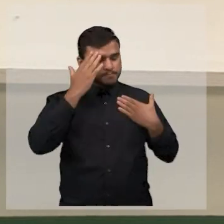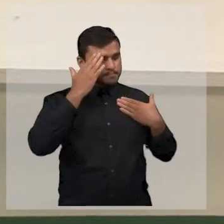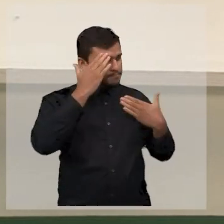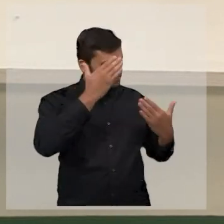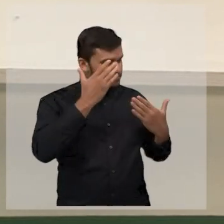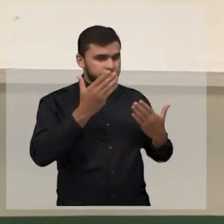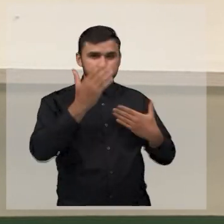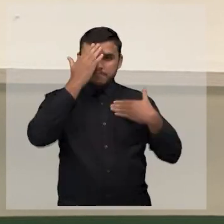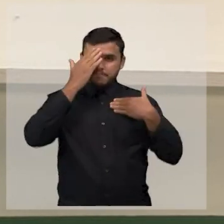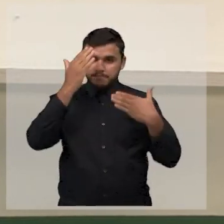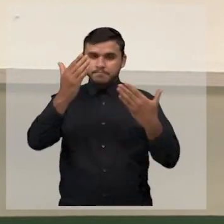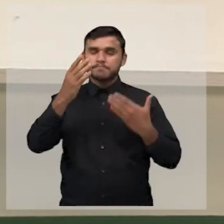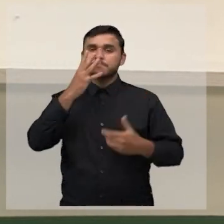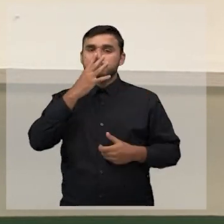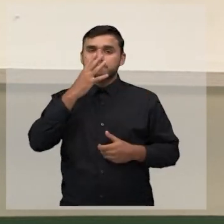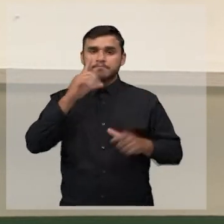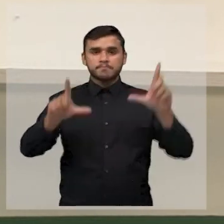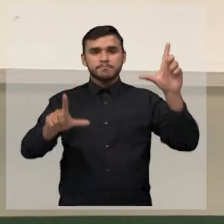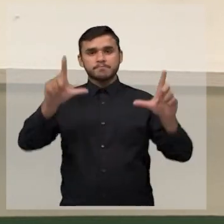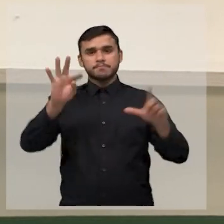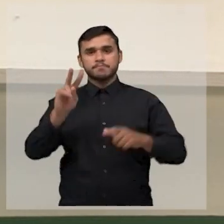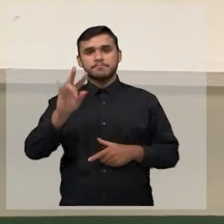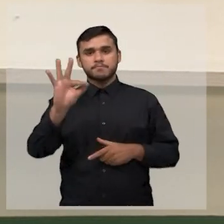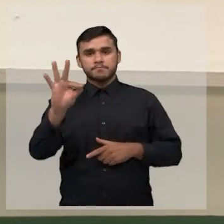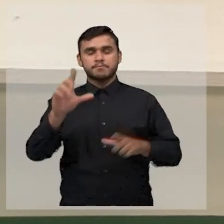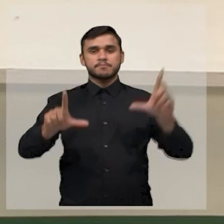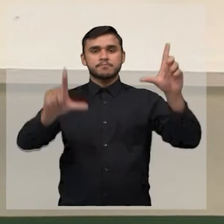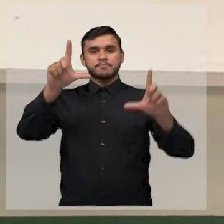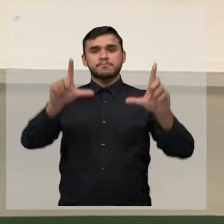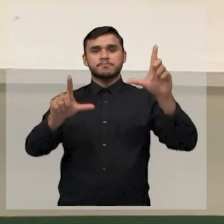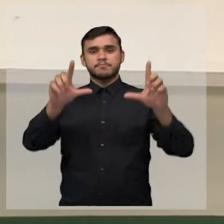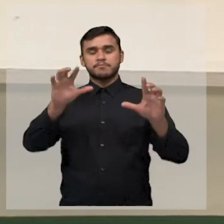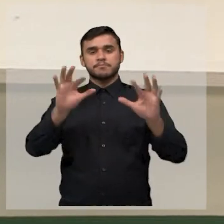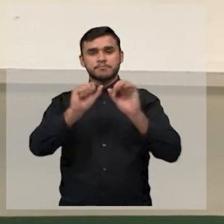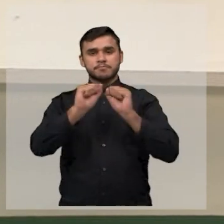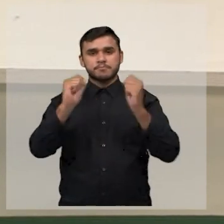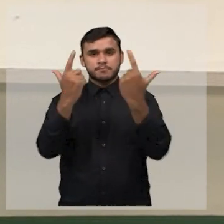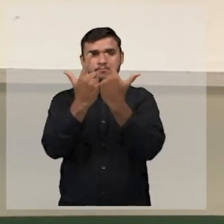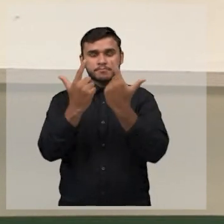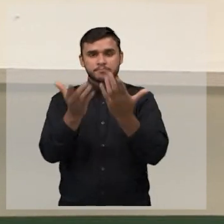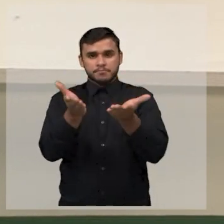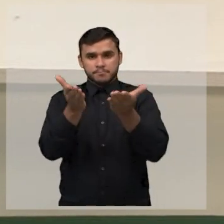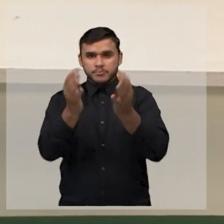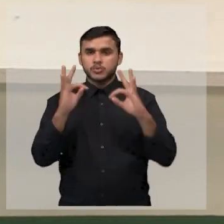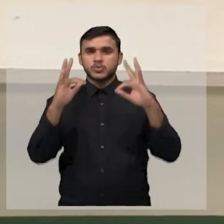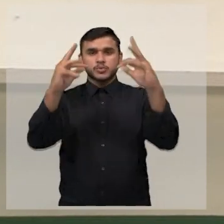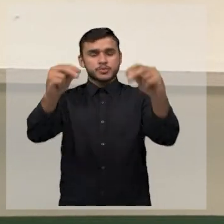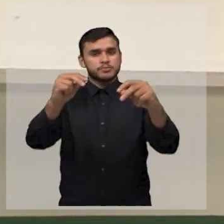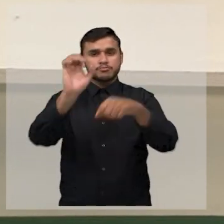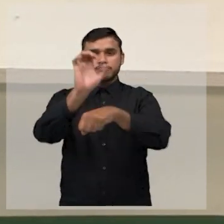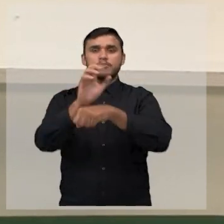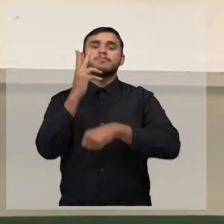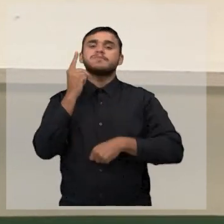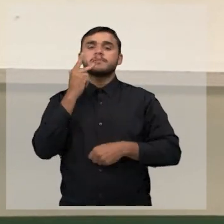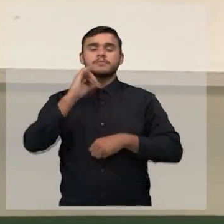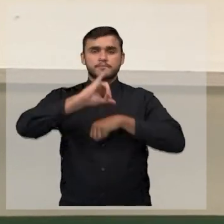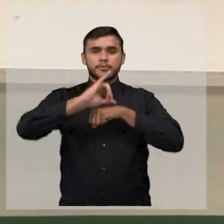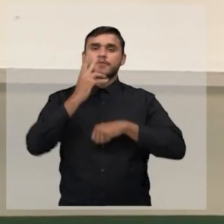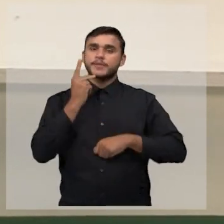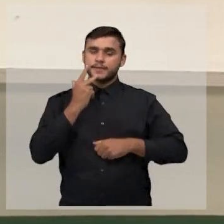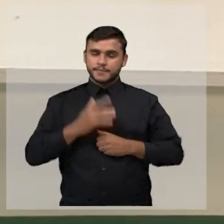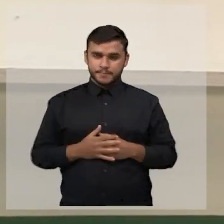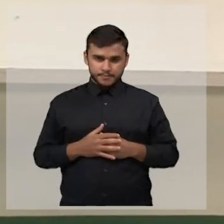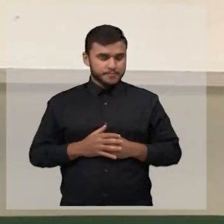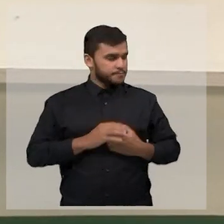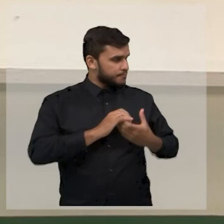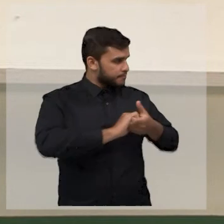honrosa audiência aqui pela TV Fortaleza e também pela TV Assembleia Fortaleza, região metropolitana e todo o estado do Ceará. Consultor político